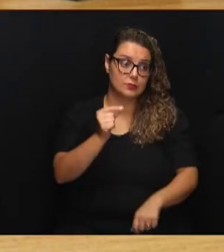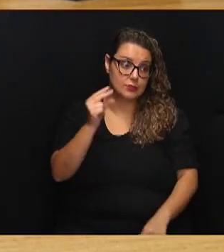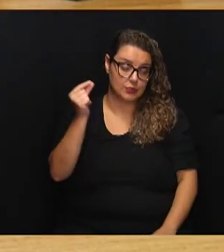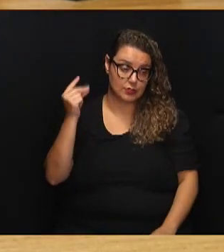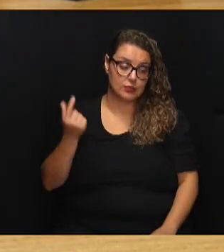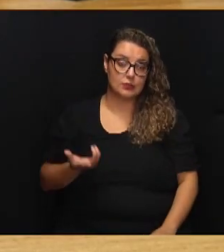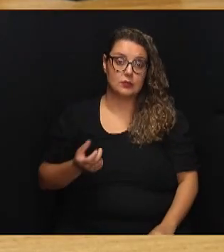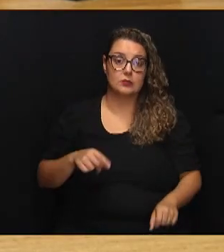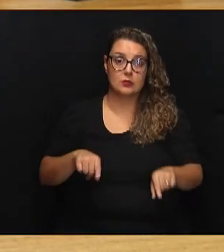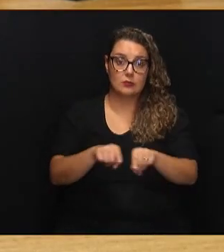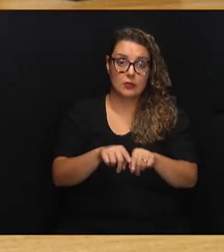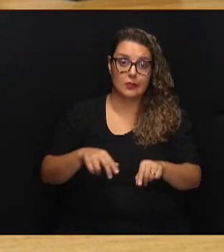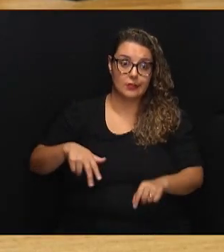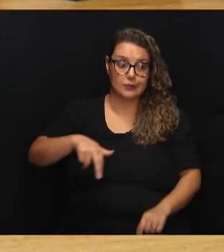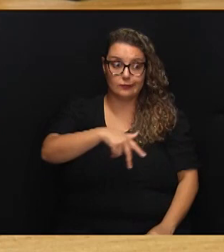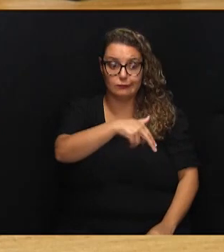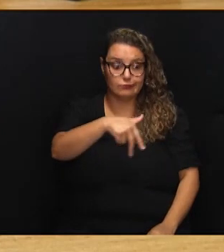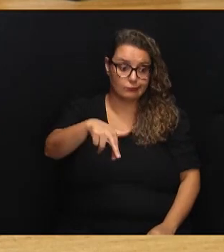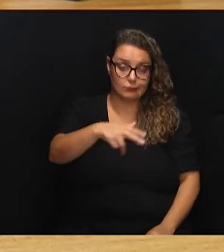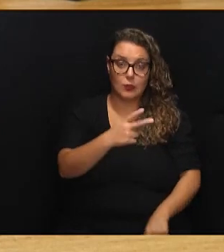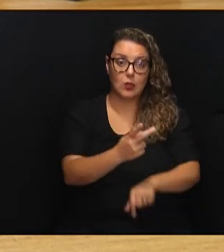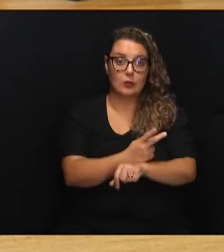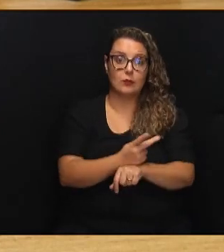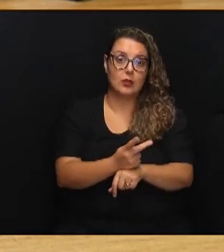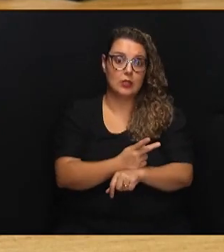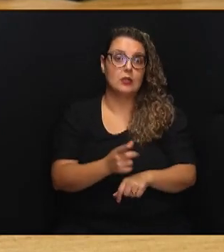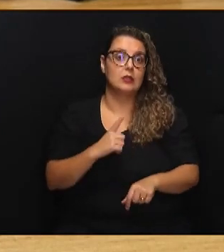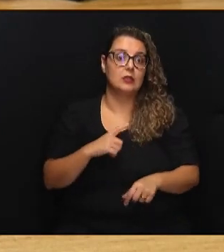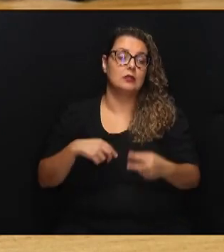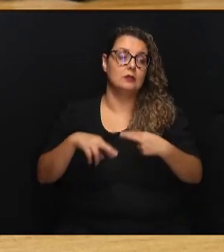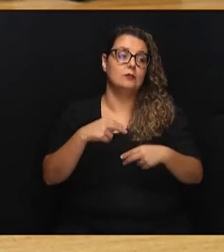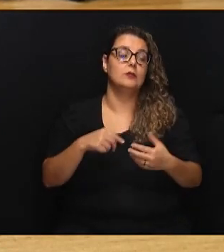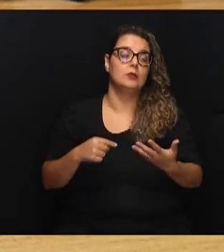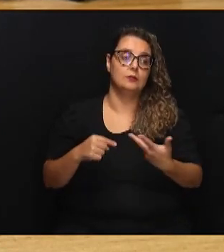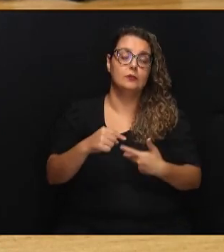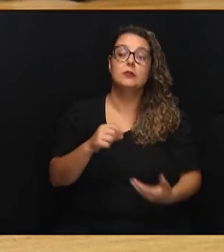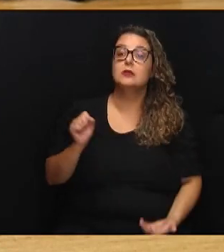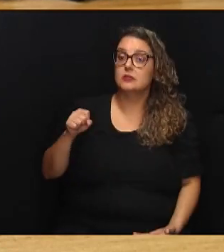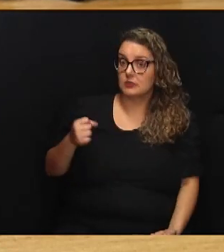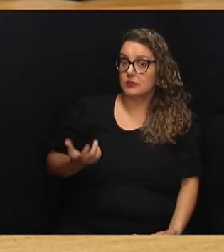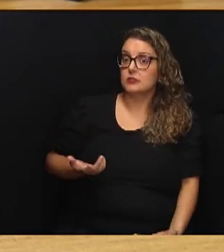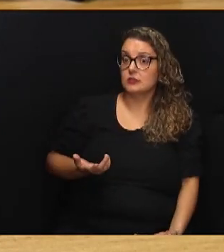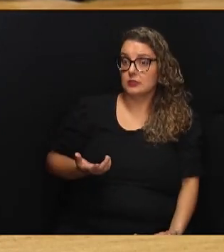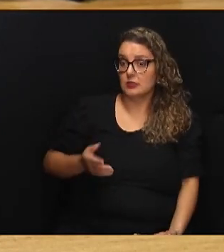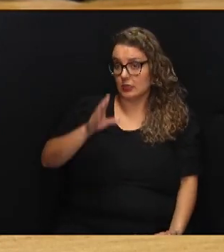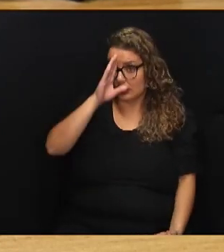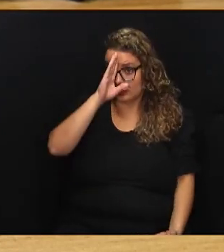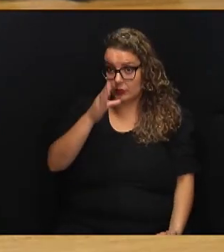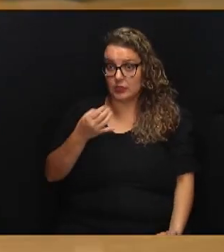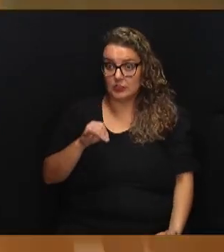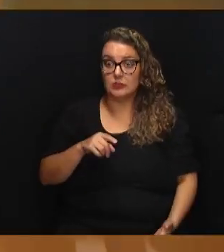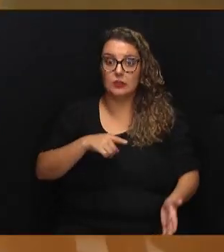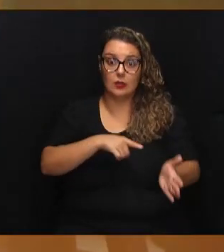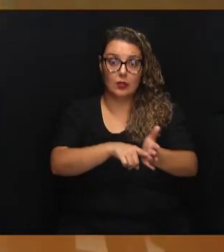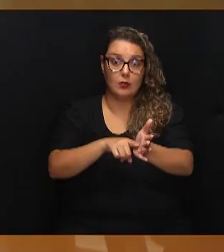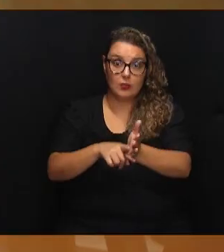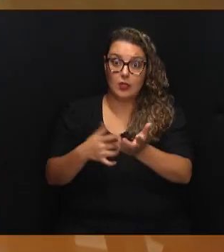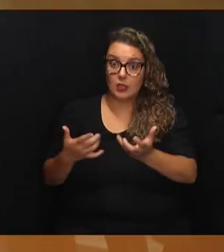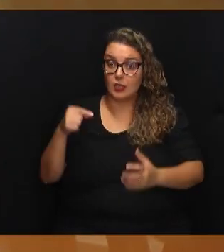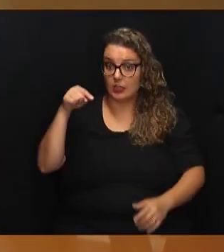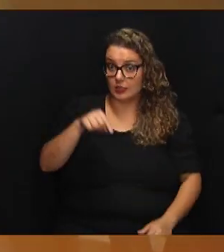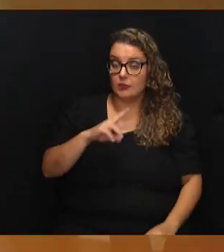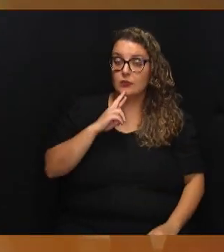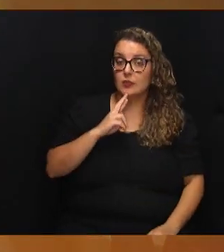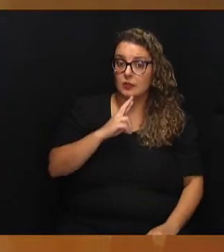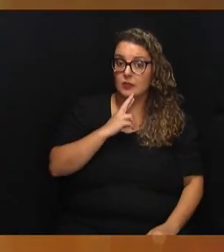também pode ficar rodando, procurando, também tem toda essa questão. Tem né? toda essa questão e E principalmente, se eu já pesquisei e quero ir naquele restaurante, tenta